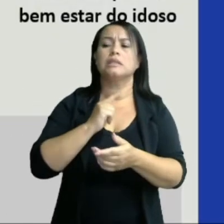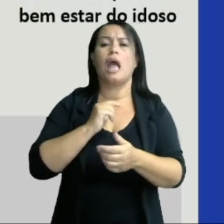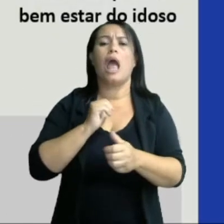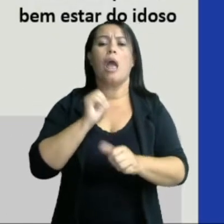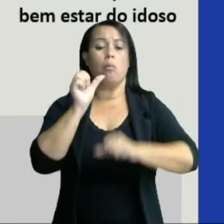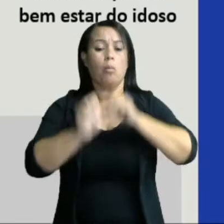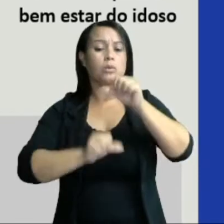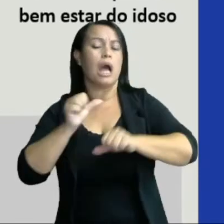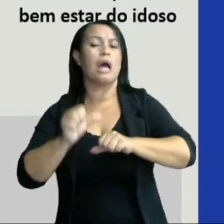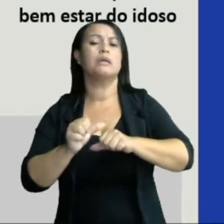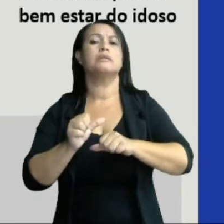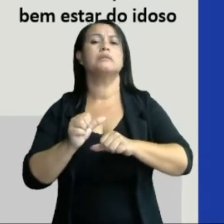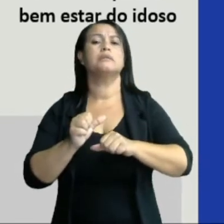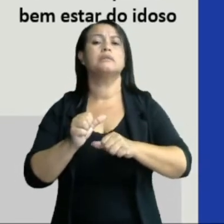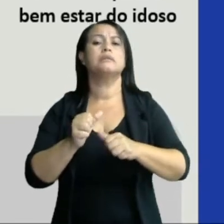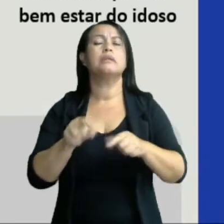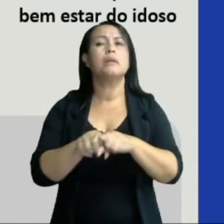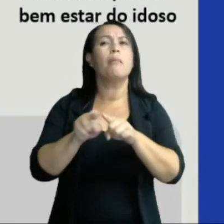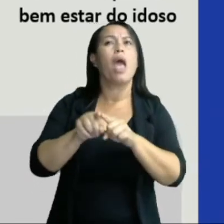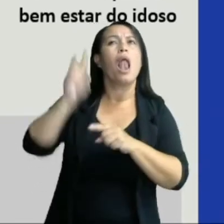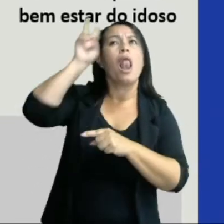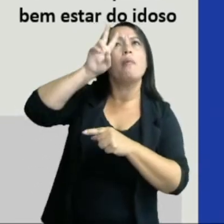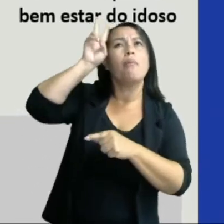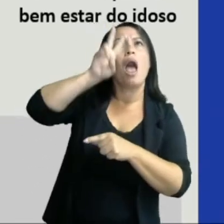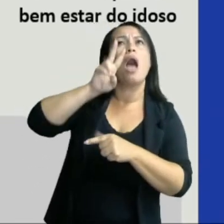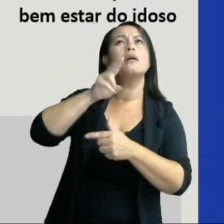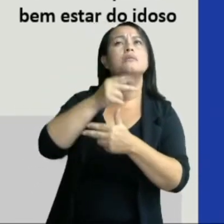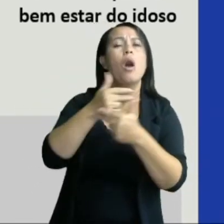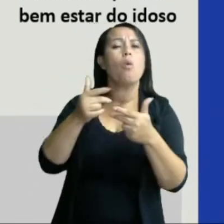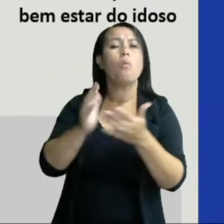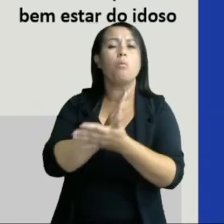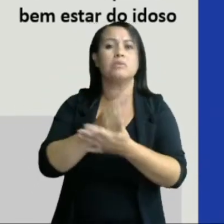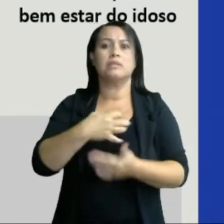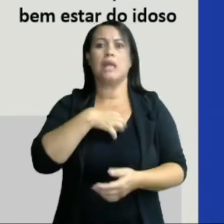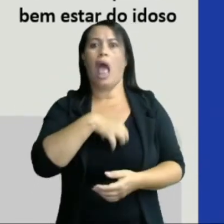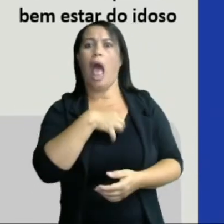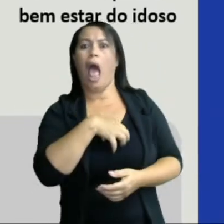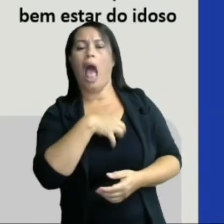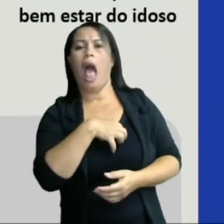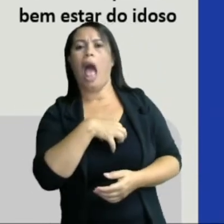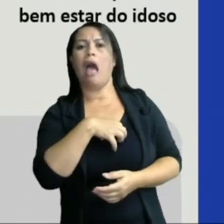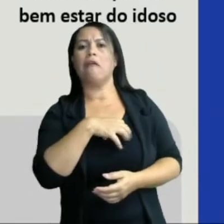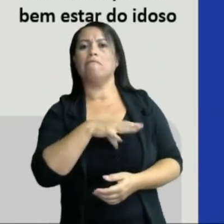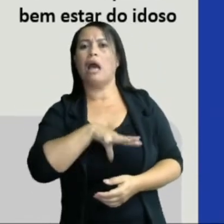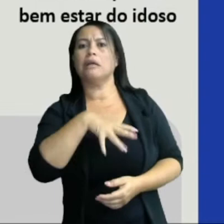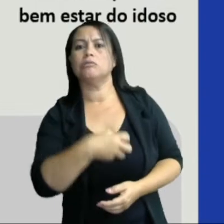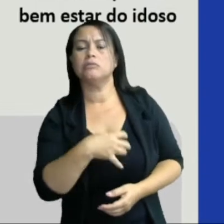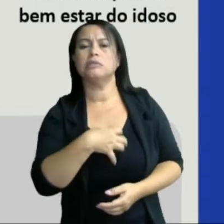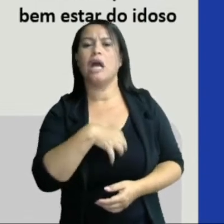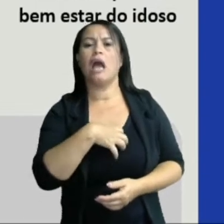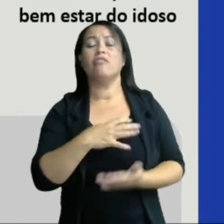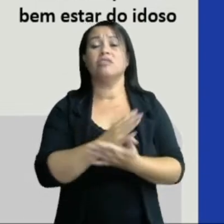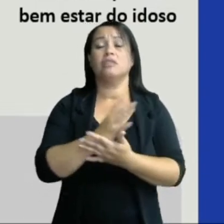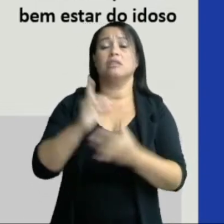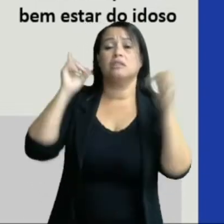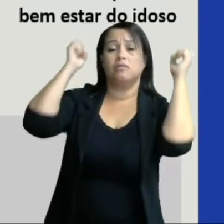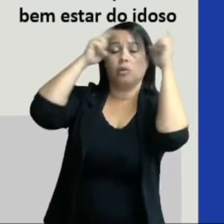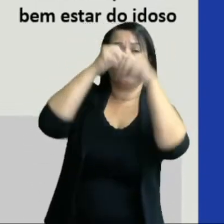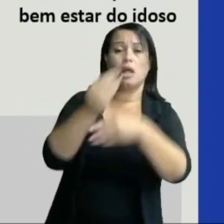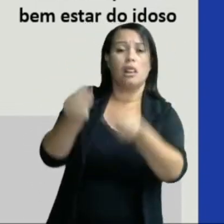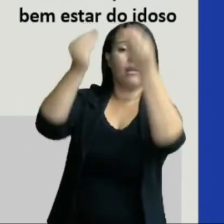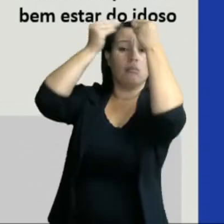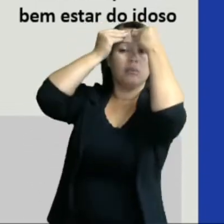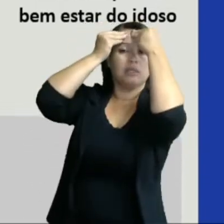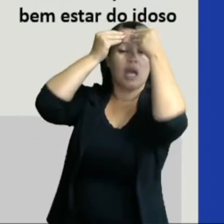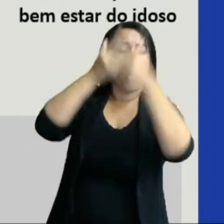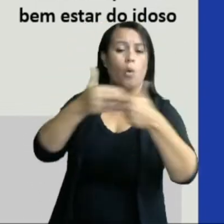de comportamento, lapsos de memória, uma atitude agressiva, uma dificuldade em fixar informações